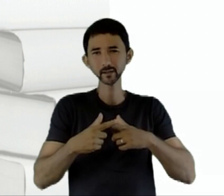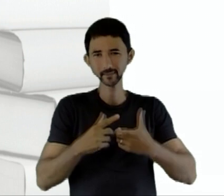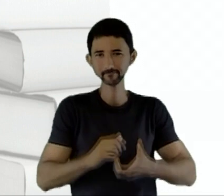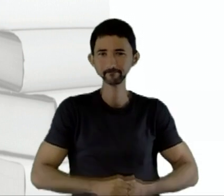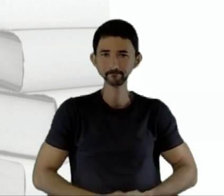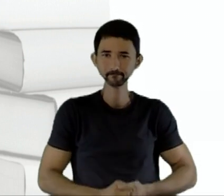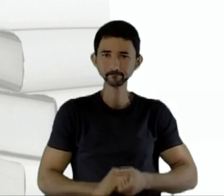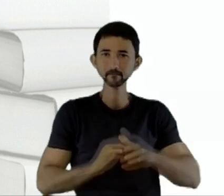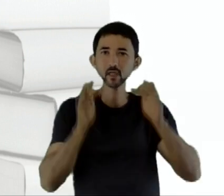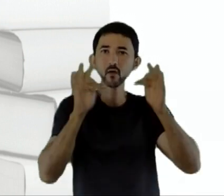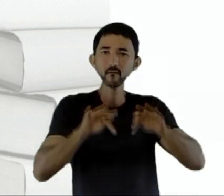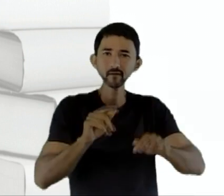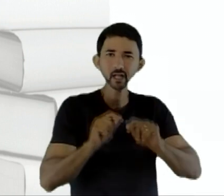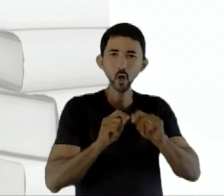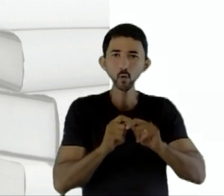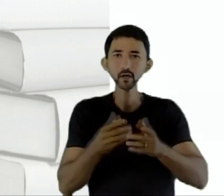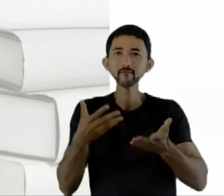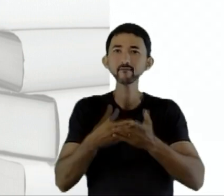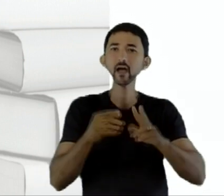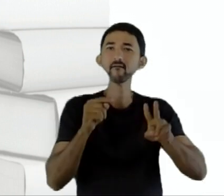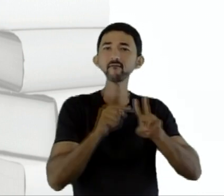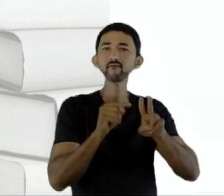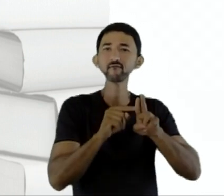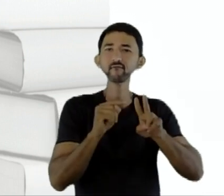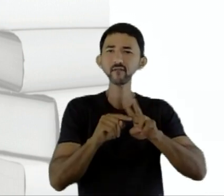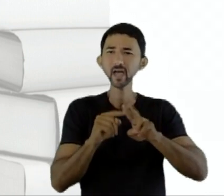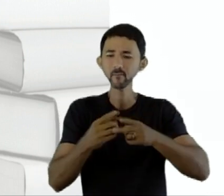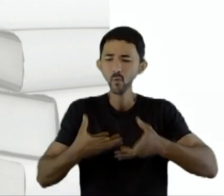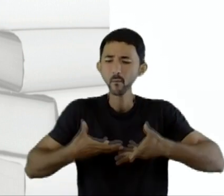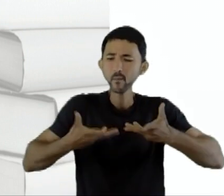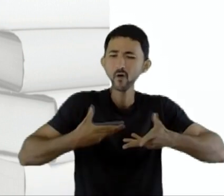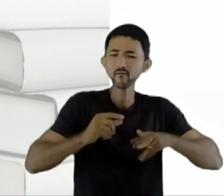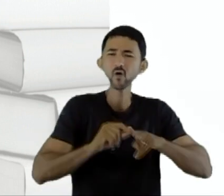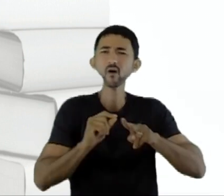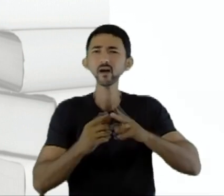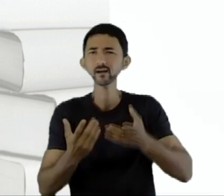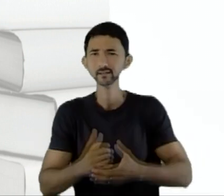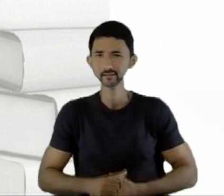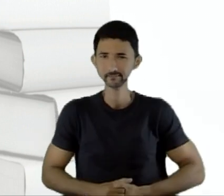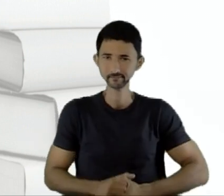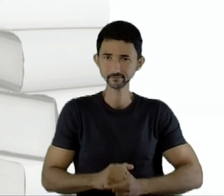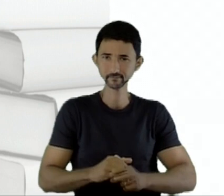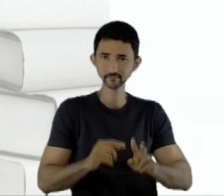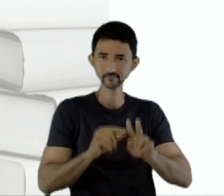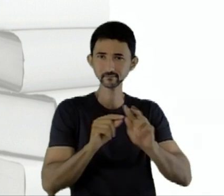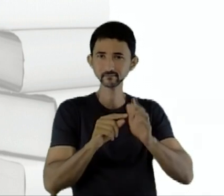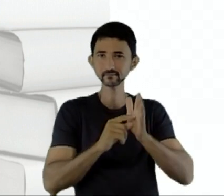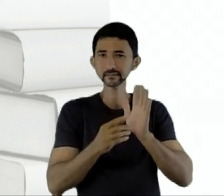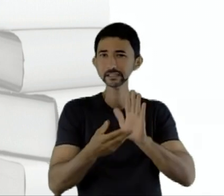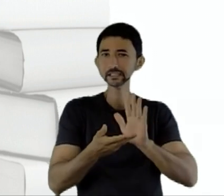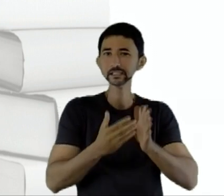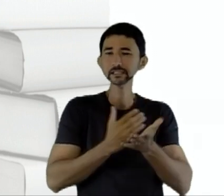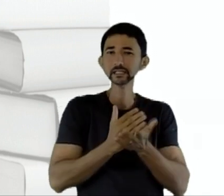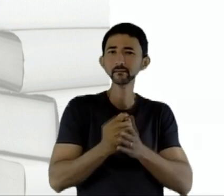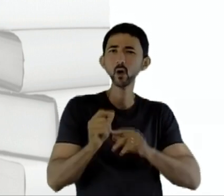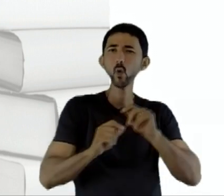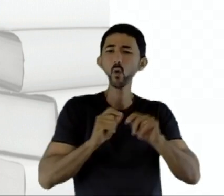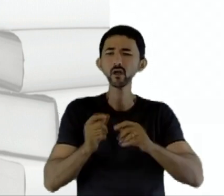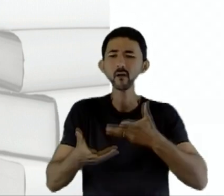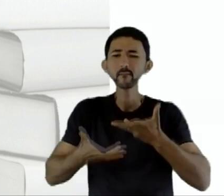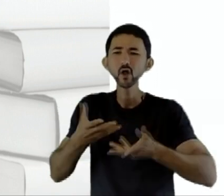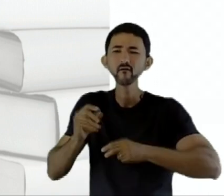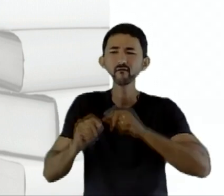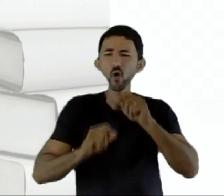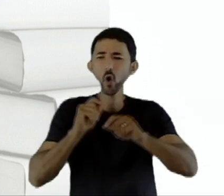E por último, o verbo provocar, que aparece aí separadinho. Quem